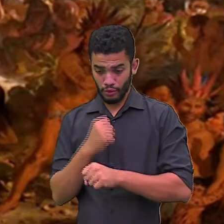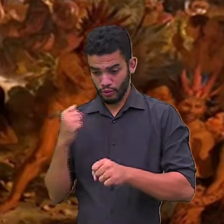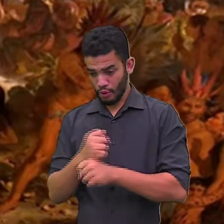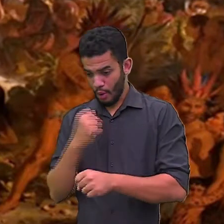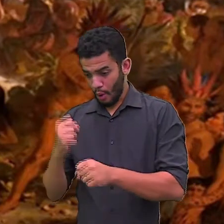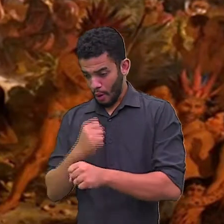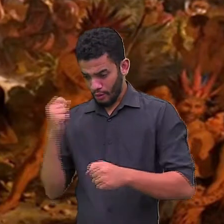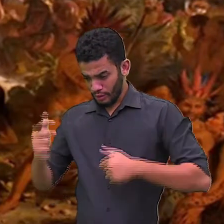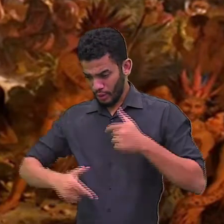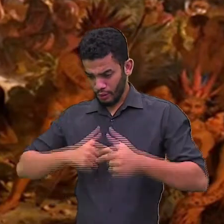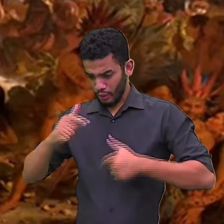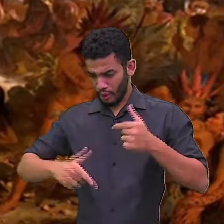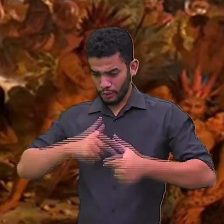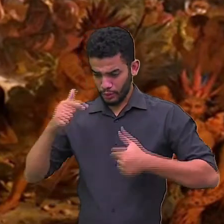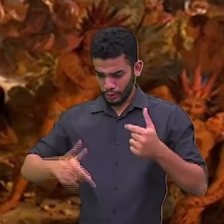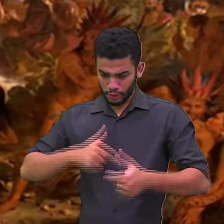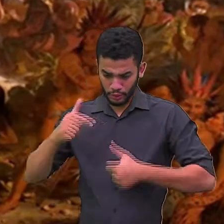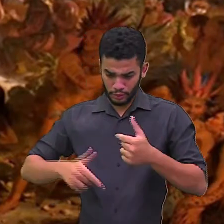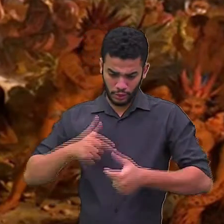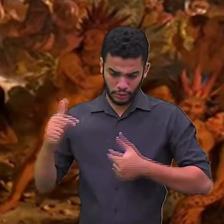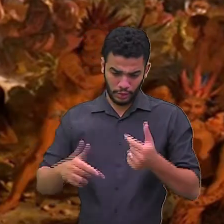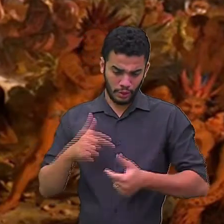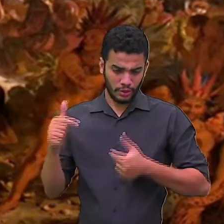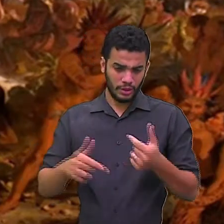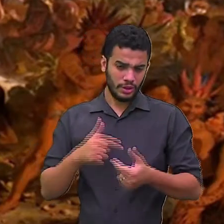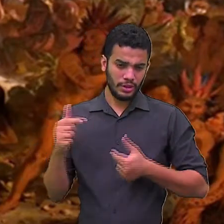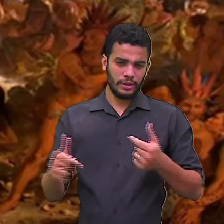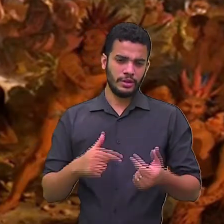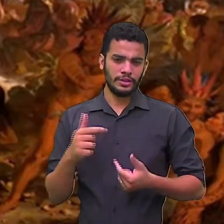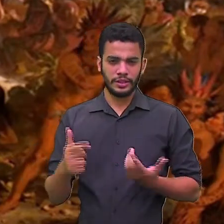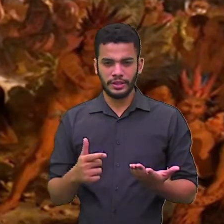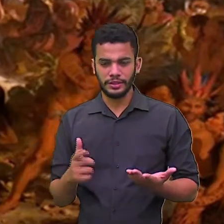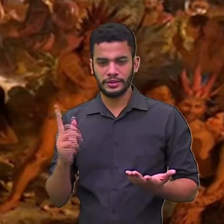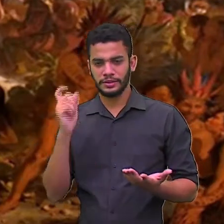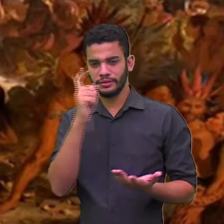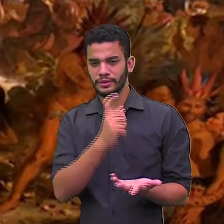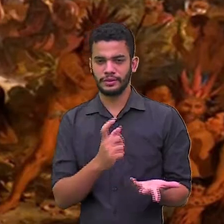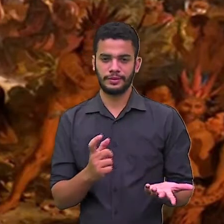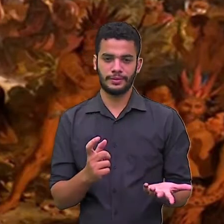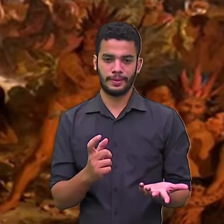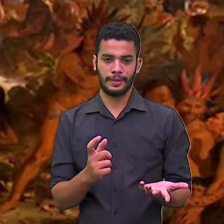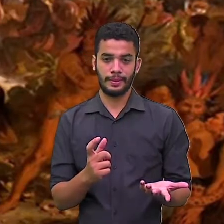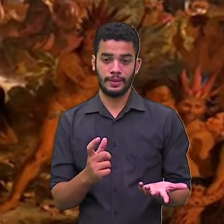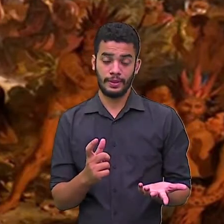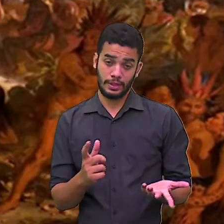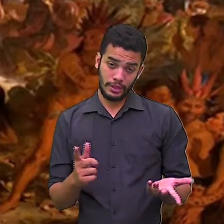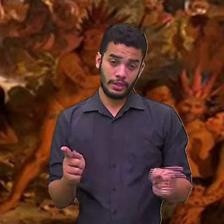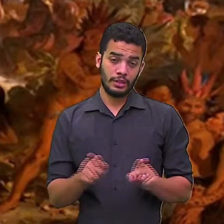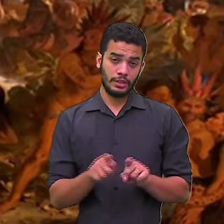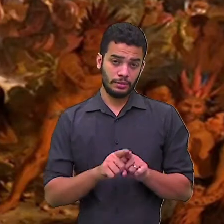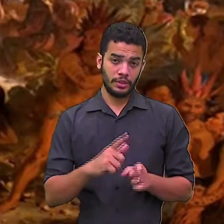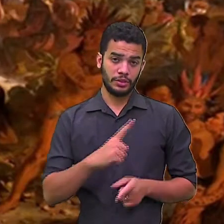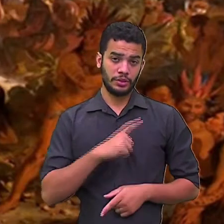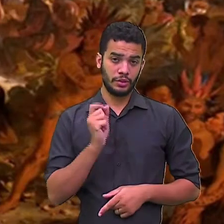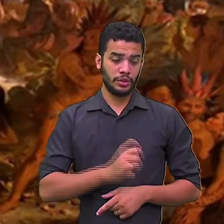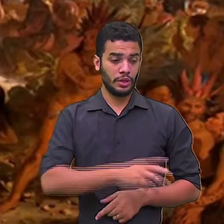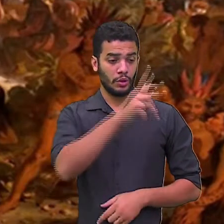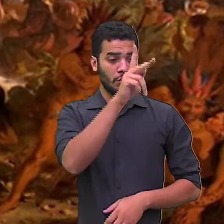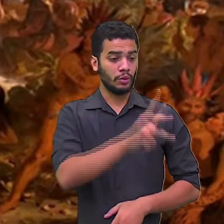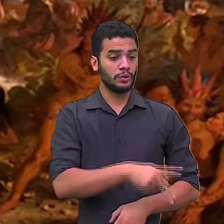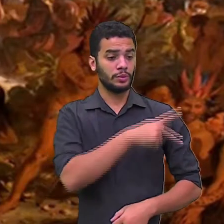disso, os indígenas eram vistos pelos padres jesuítas como um rebanho em potencial para